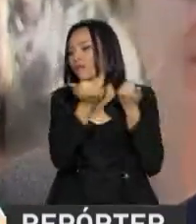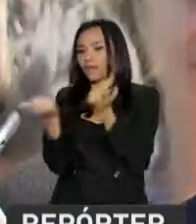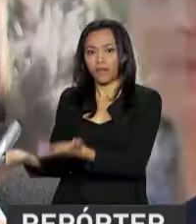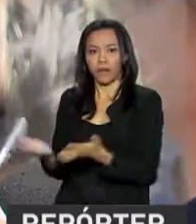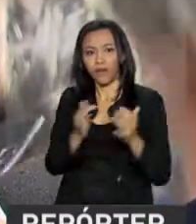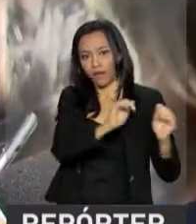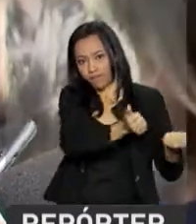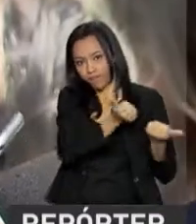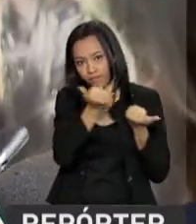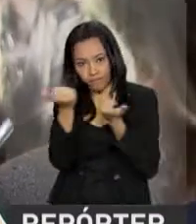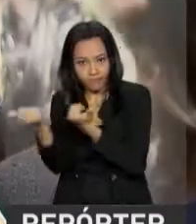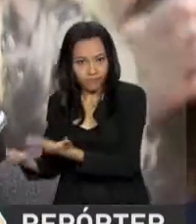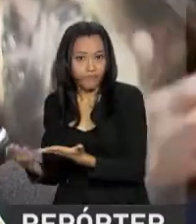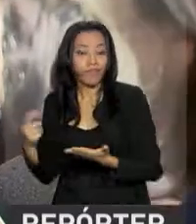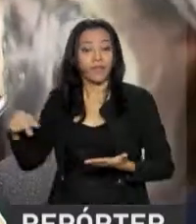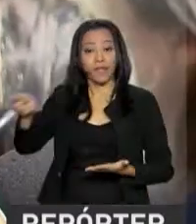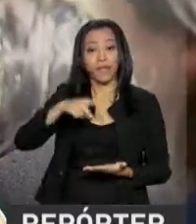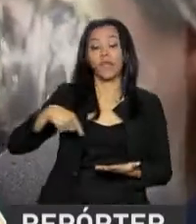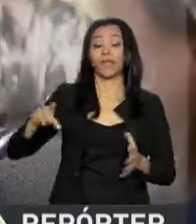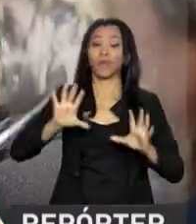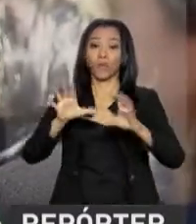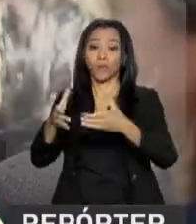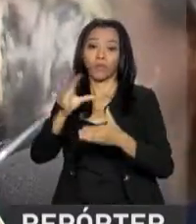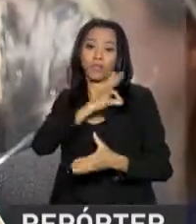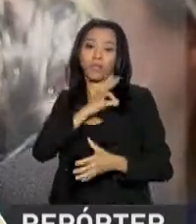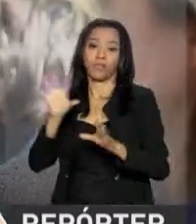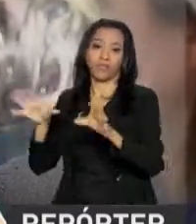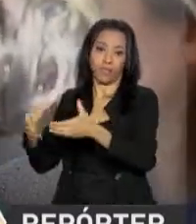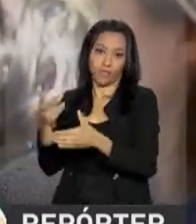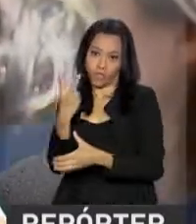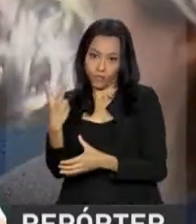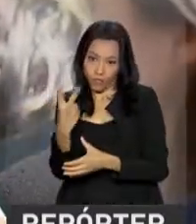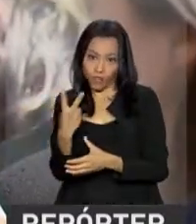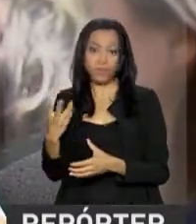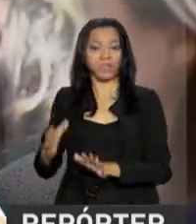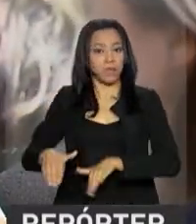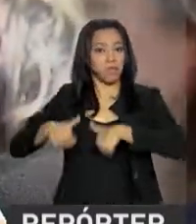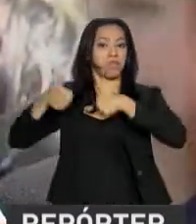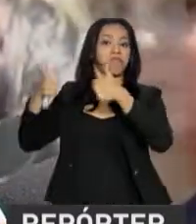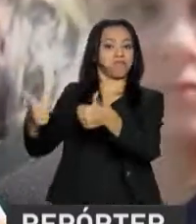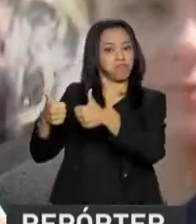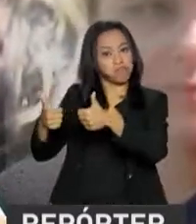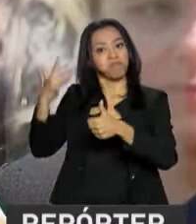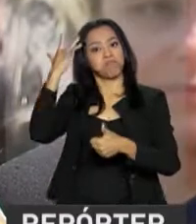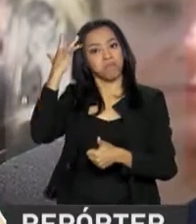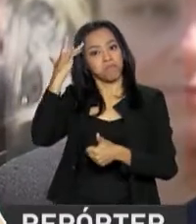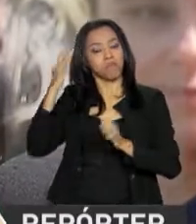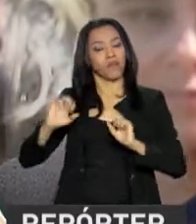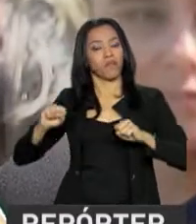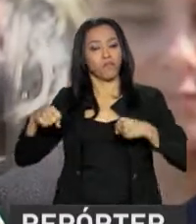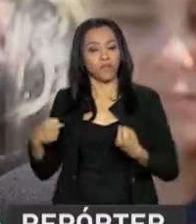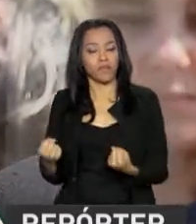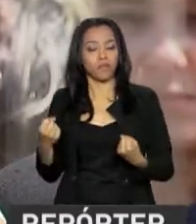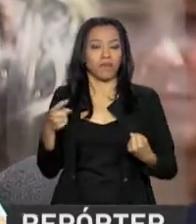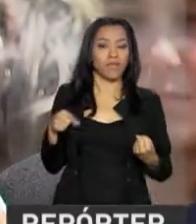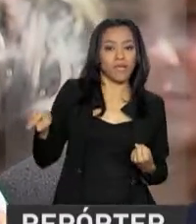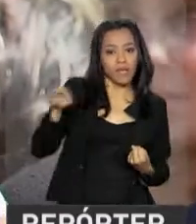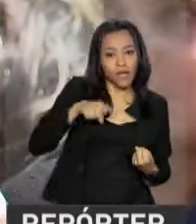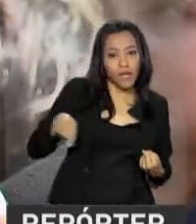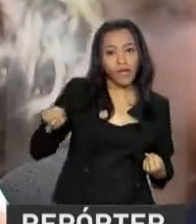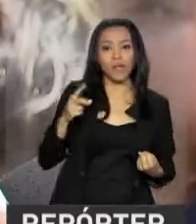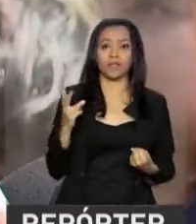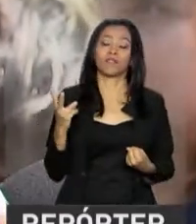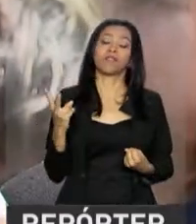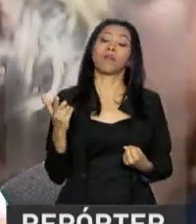frota das polícias militar e civil poderá ser renovada e repotencializada e reforçada para que possam